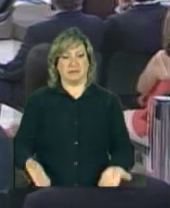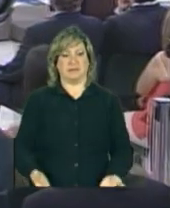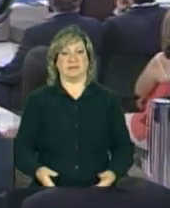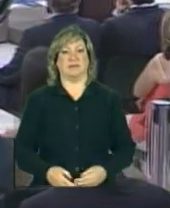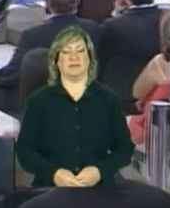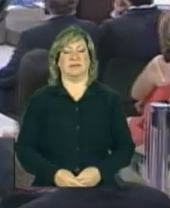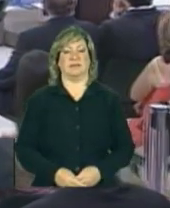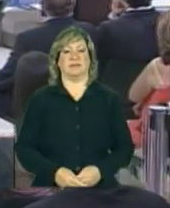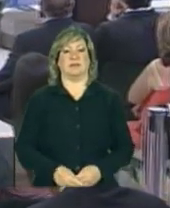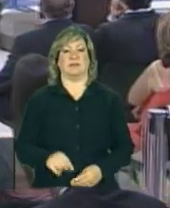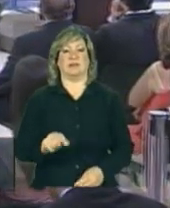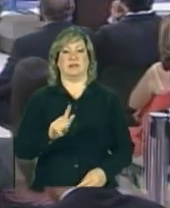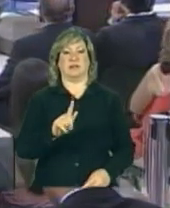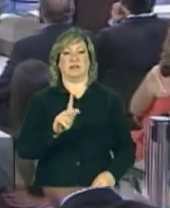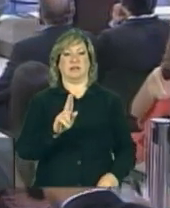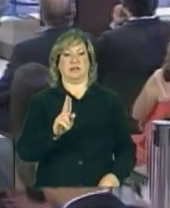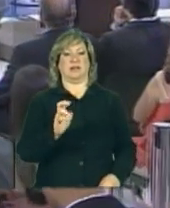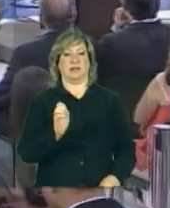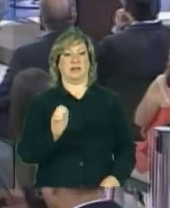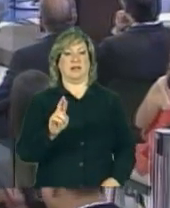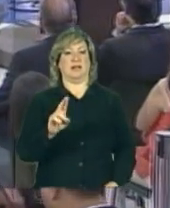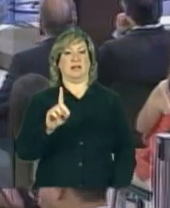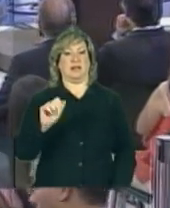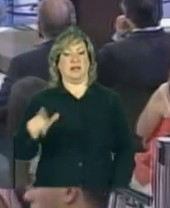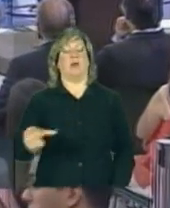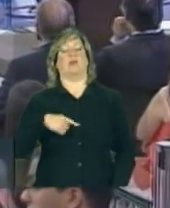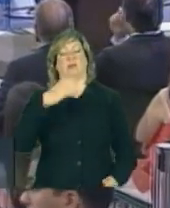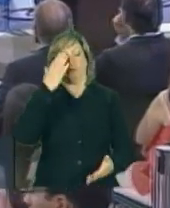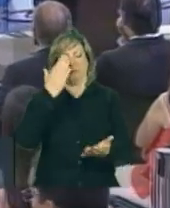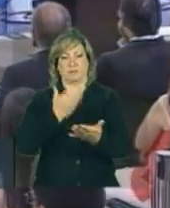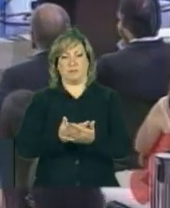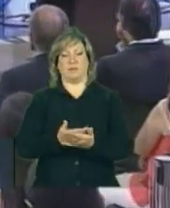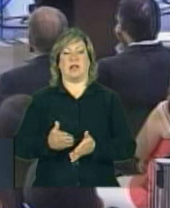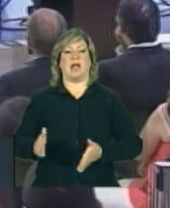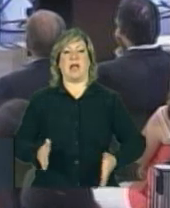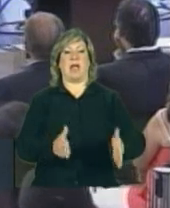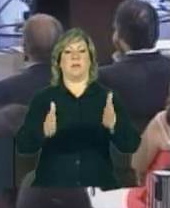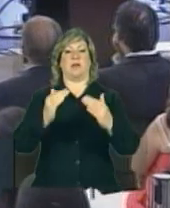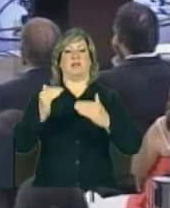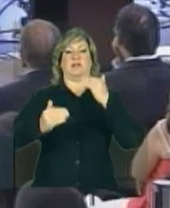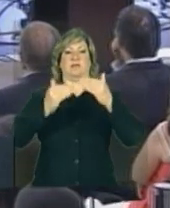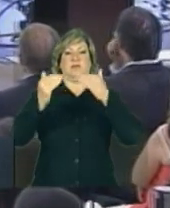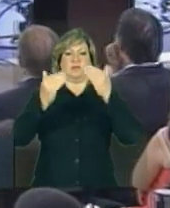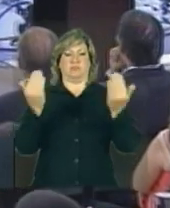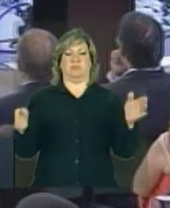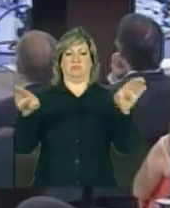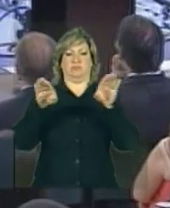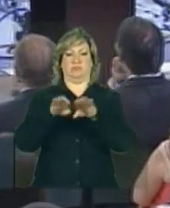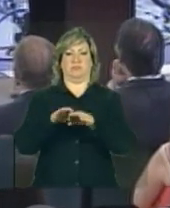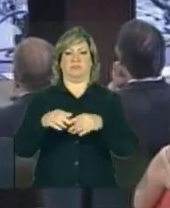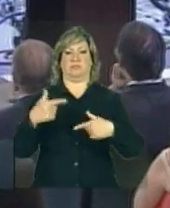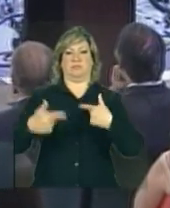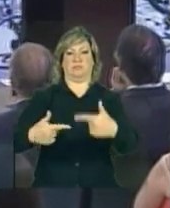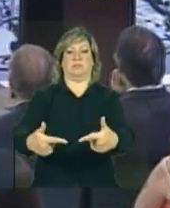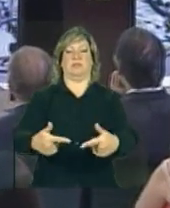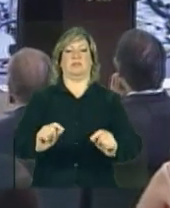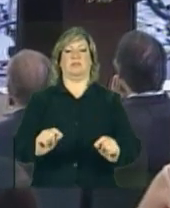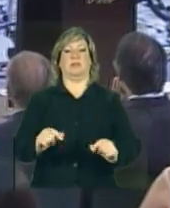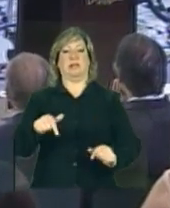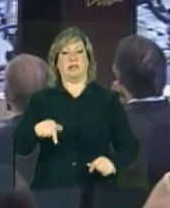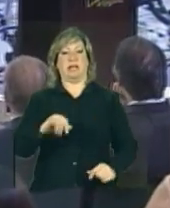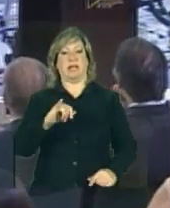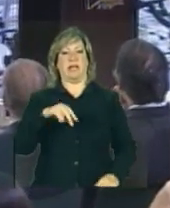sentido. A Gerdau aposta com convicção no caminho do desenvolvimento e da competitividade. Passa